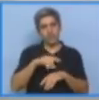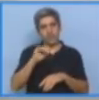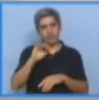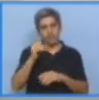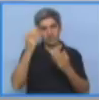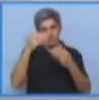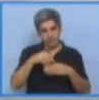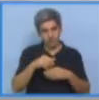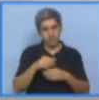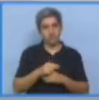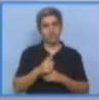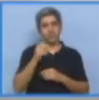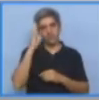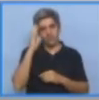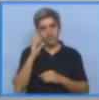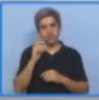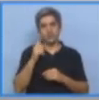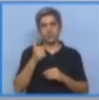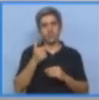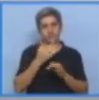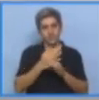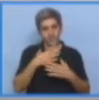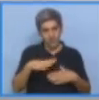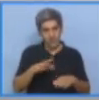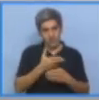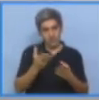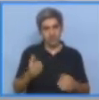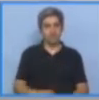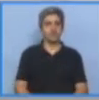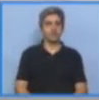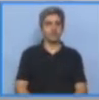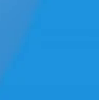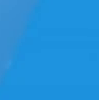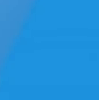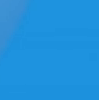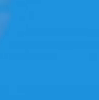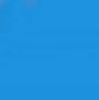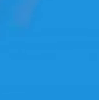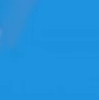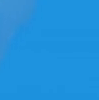22h45. Boa tarde, umas boas férias, se for esse o caso.